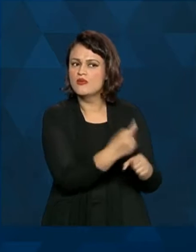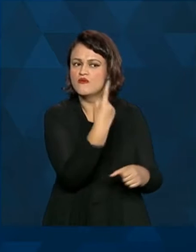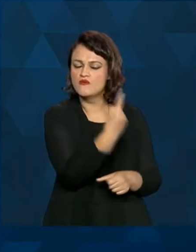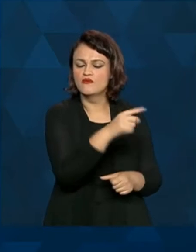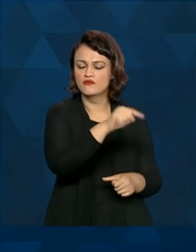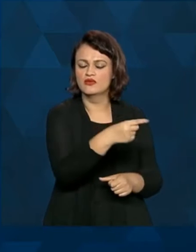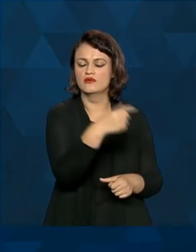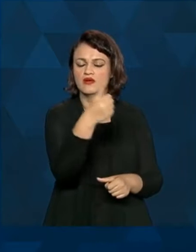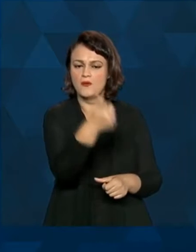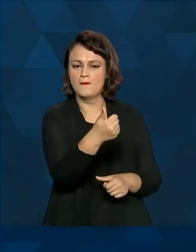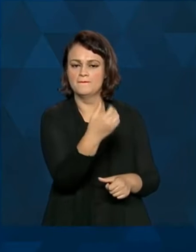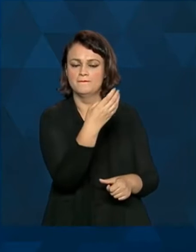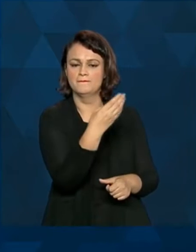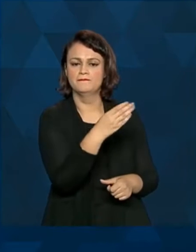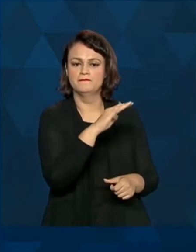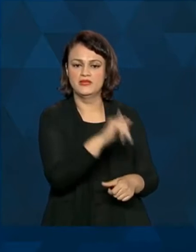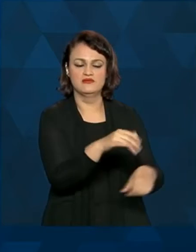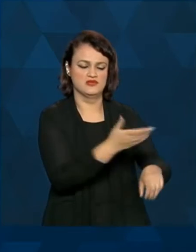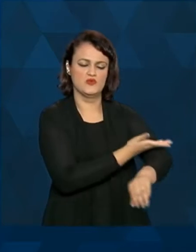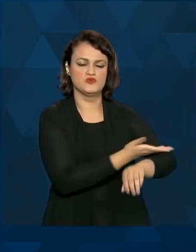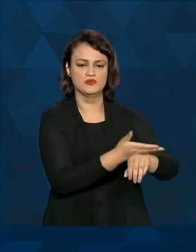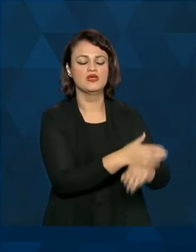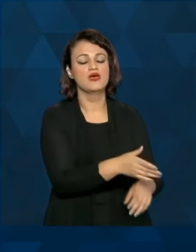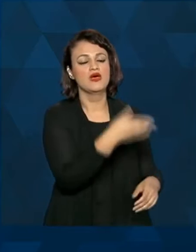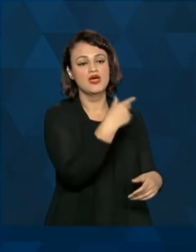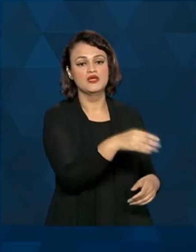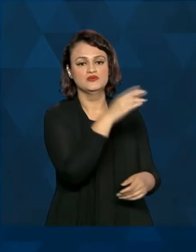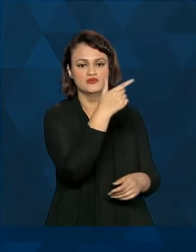1,1 bilhões de reais como rotina e